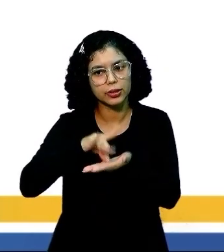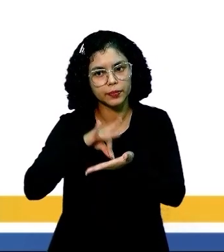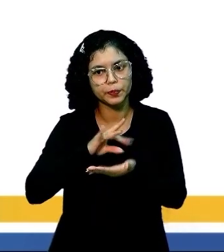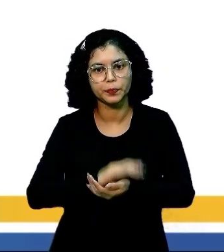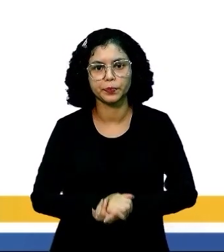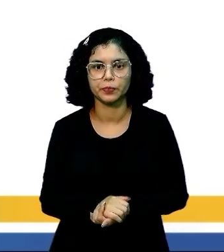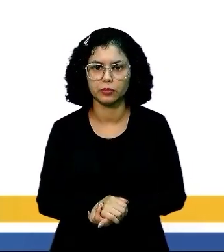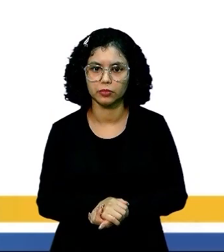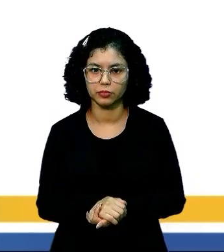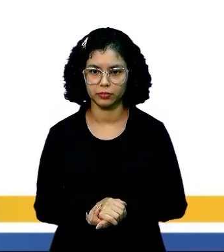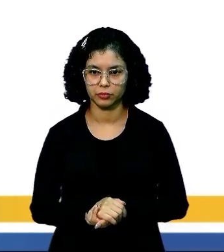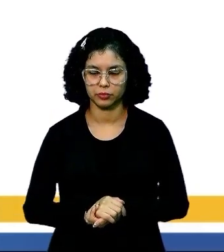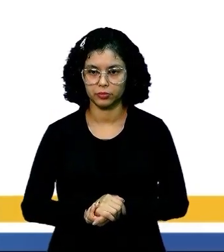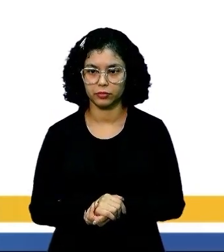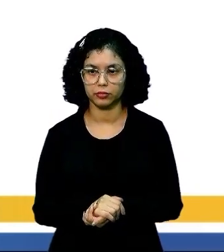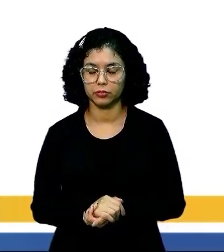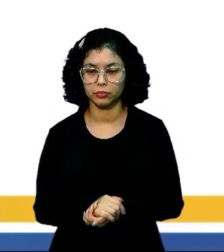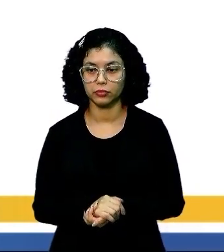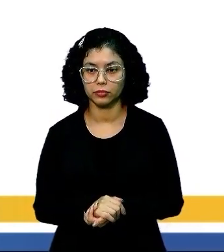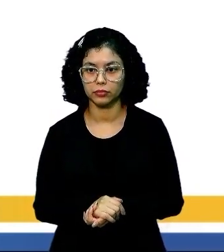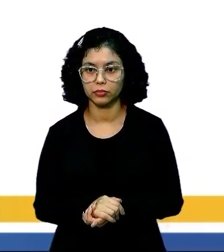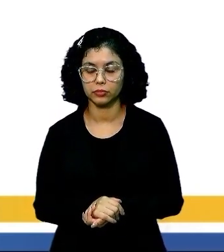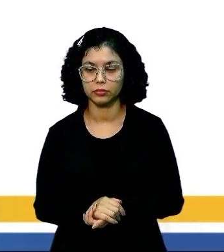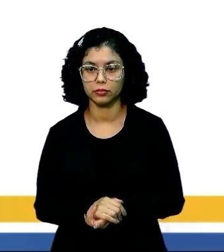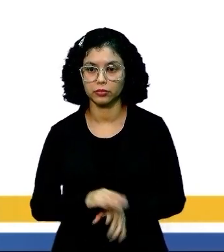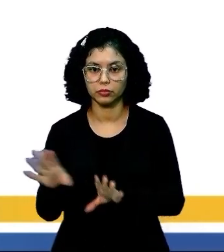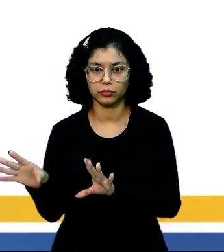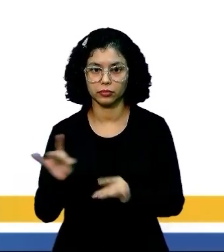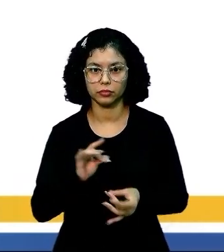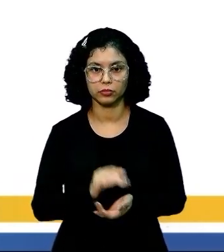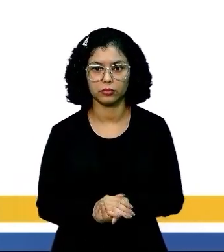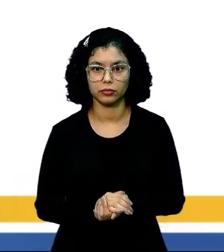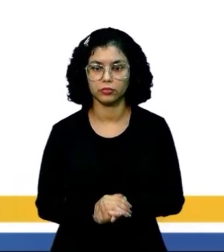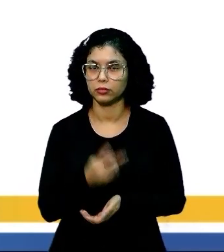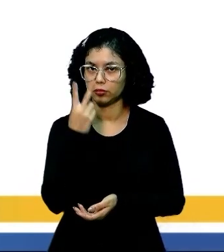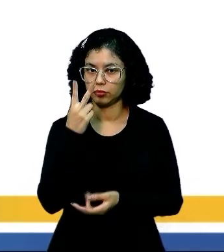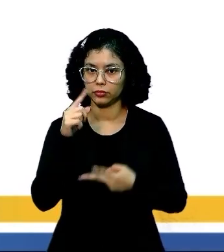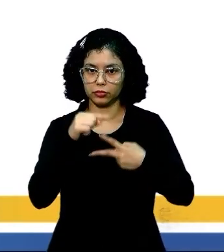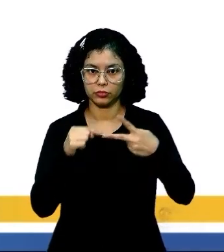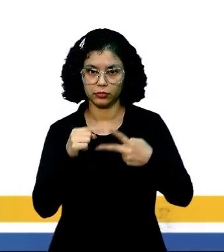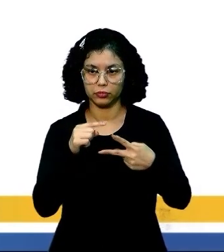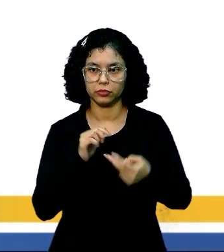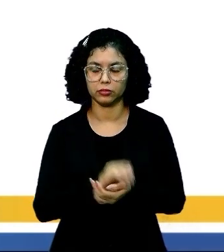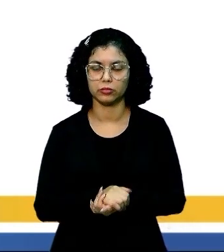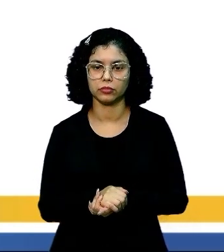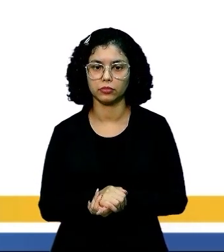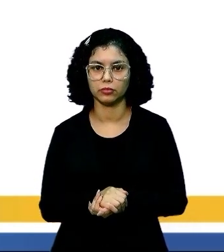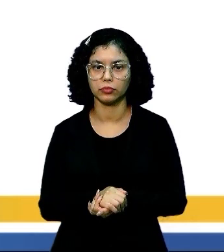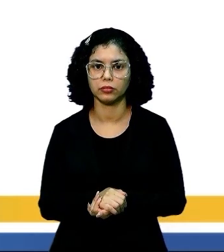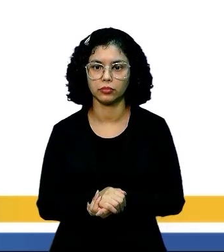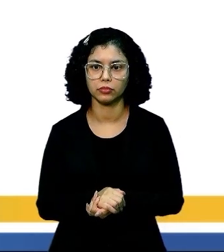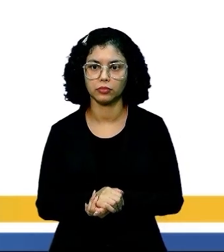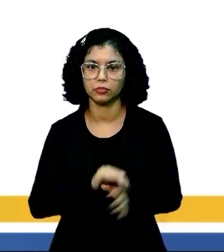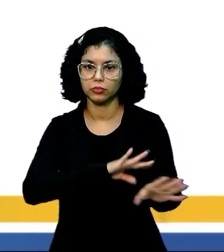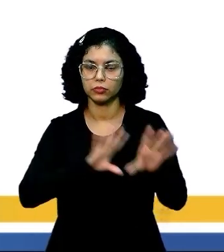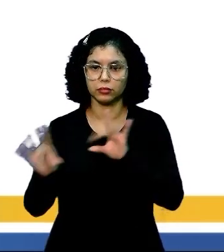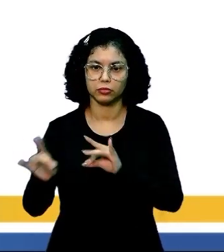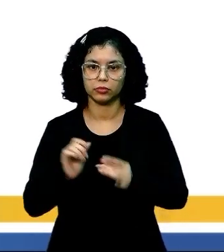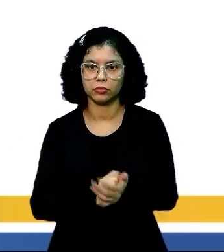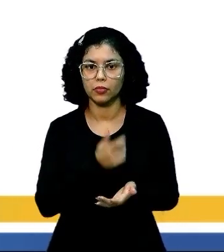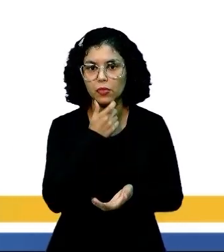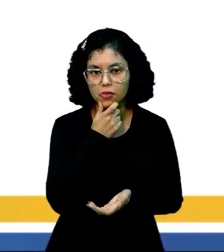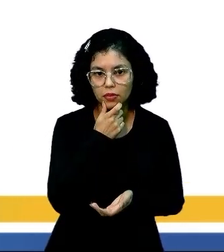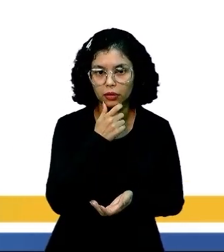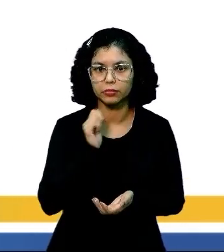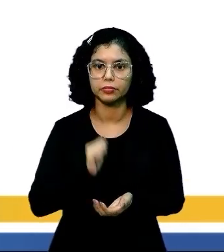tá? Então, aí eu também trago, né, duas técnicas aí, elas levam esse nome em inglês aí,